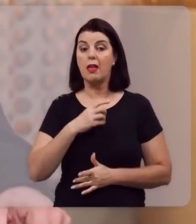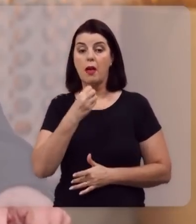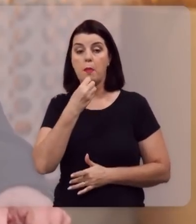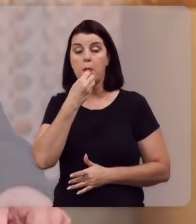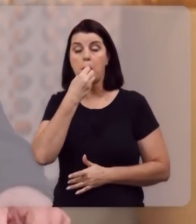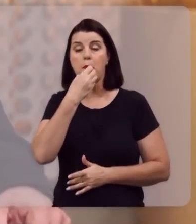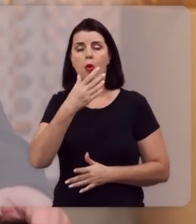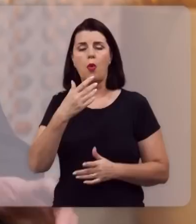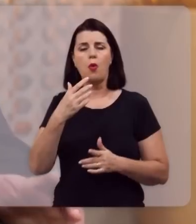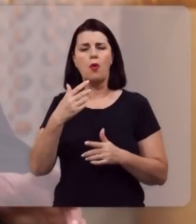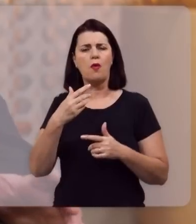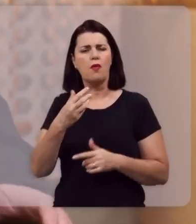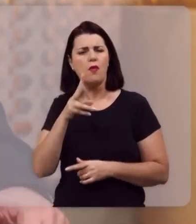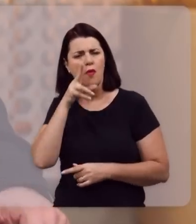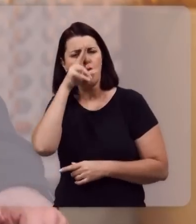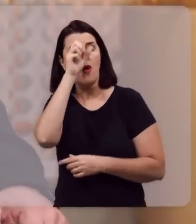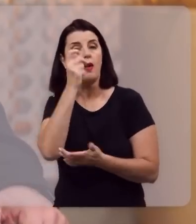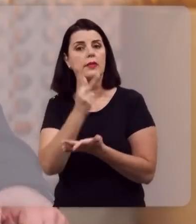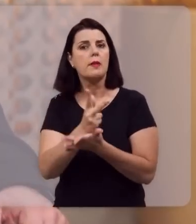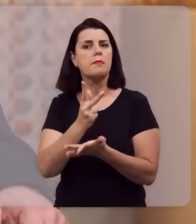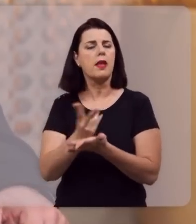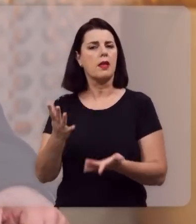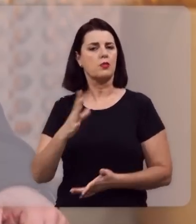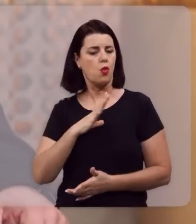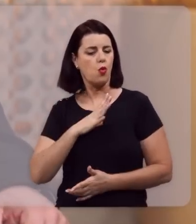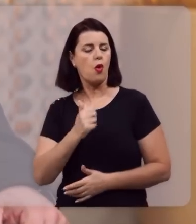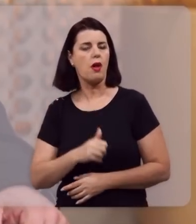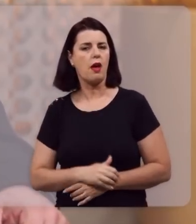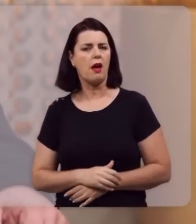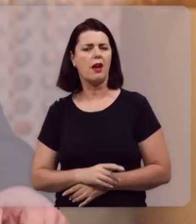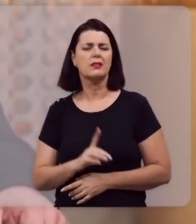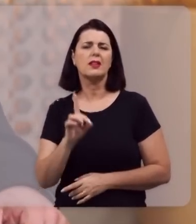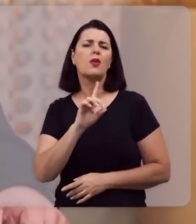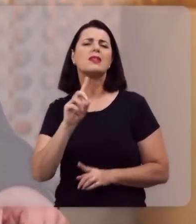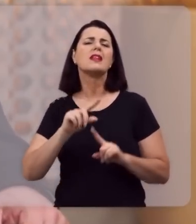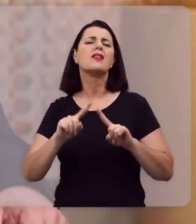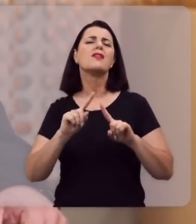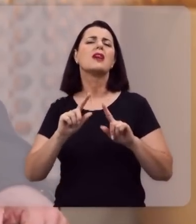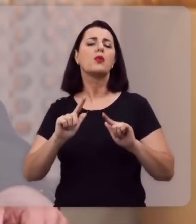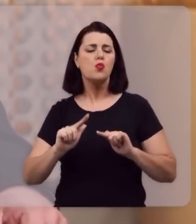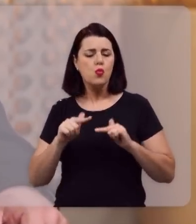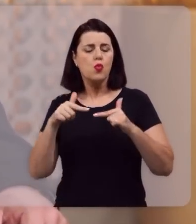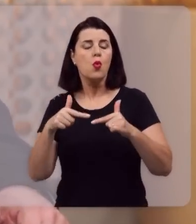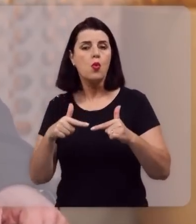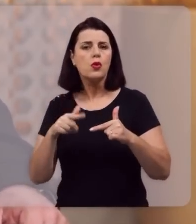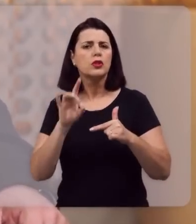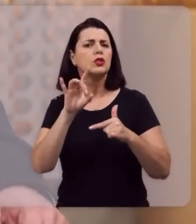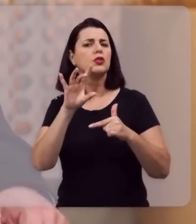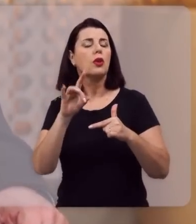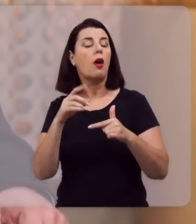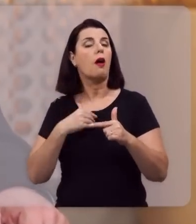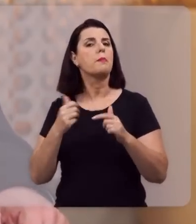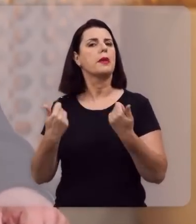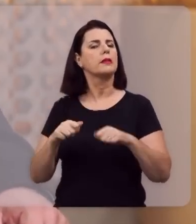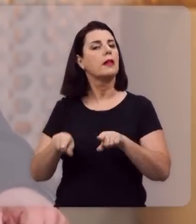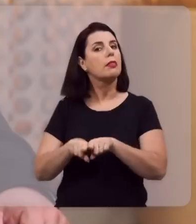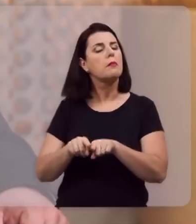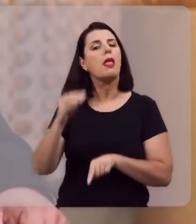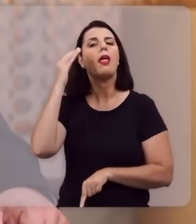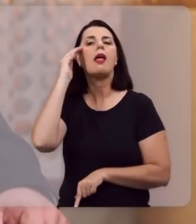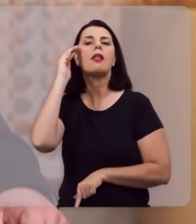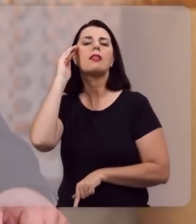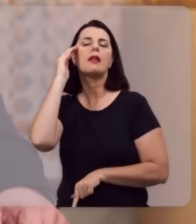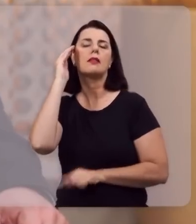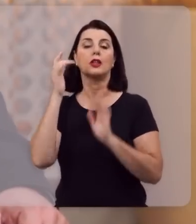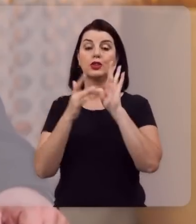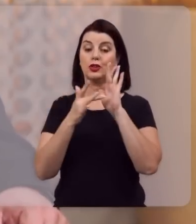ânimo. E bom ânimo não significa somente disposição. Bom ânimo significa entender que